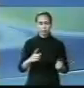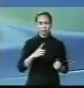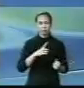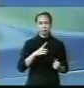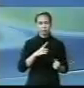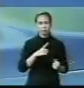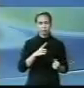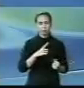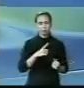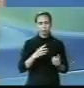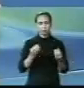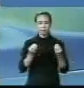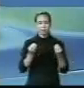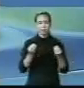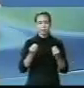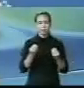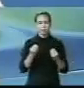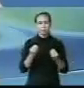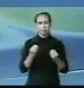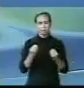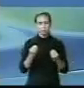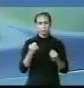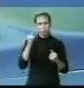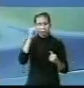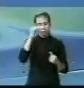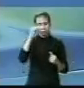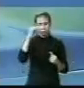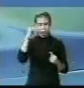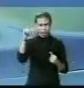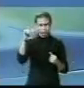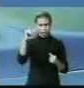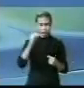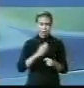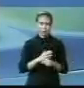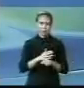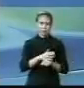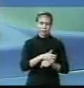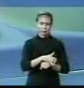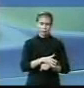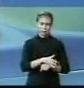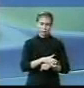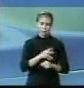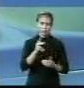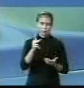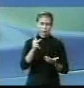site de navegação anônima, mas ainda existem muitos aí que conseguem burlar esses